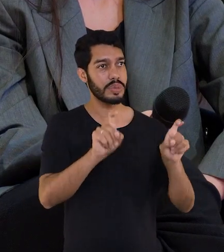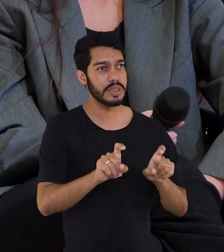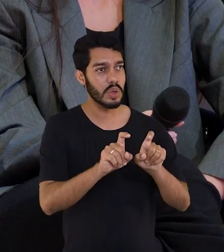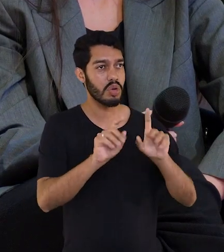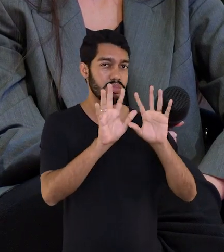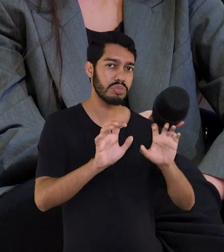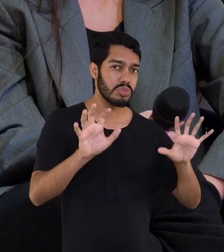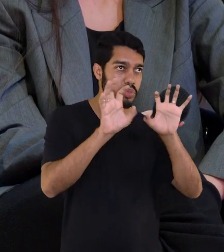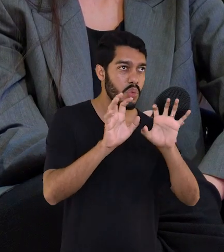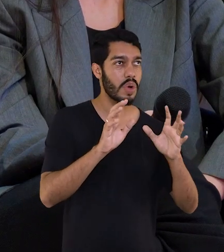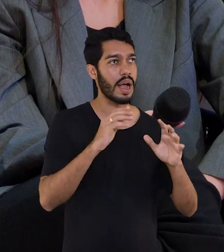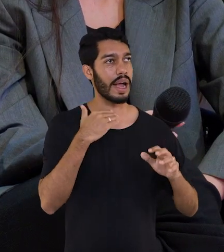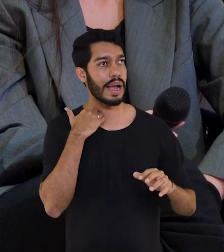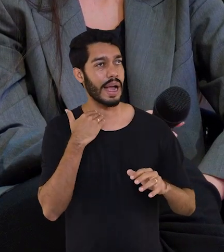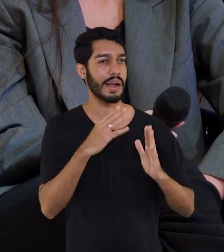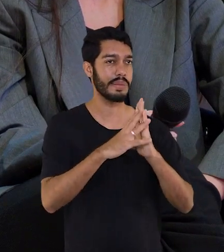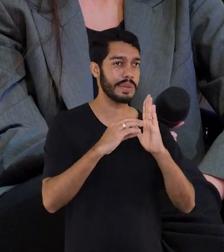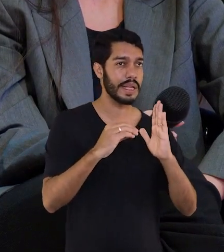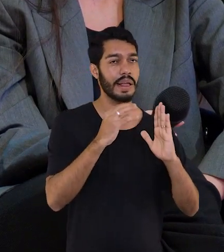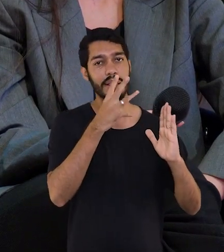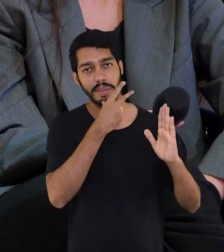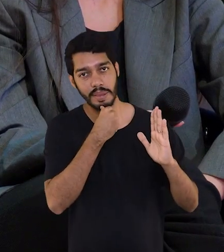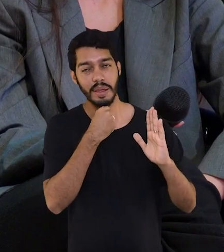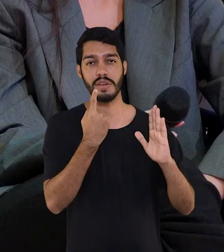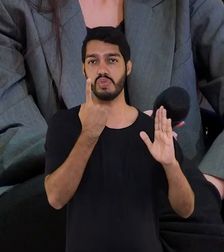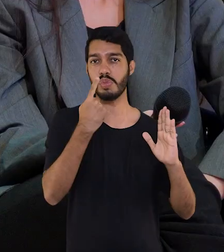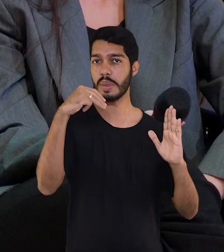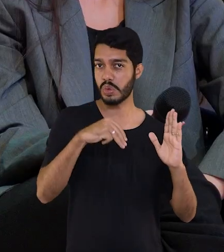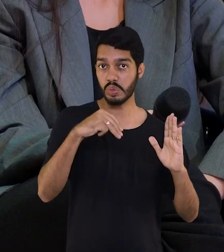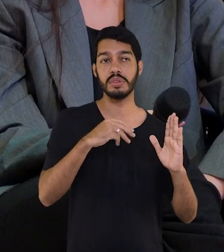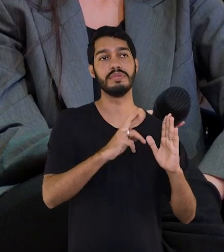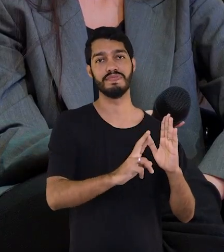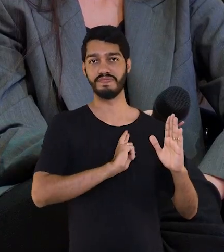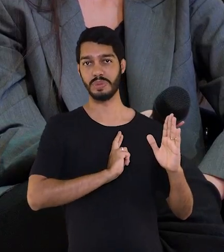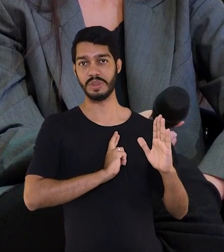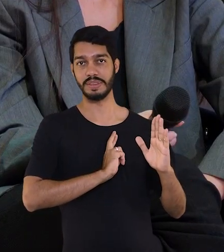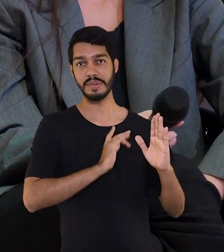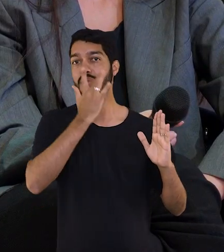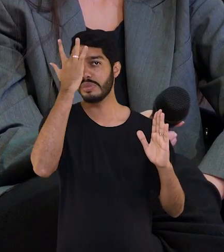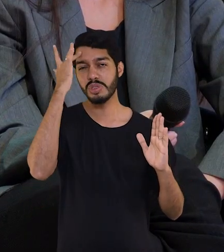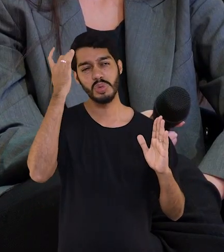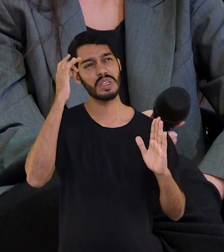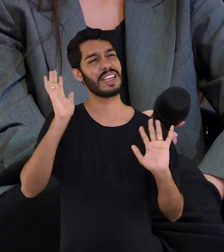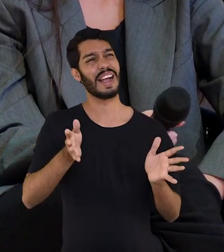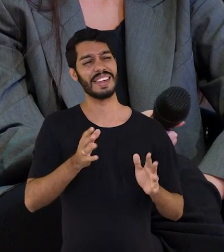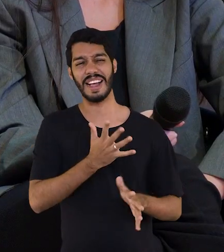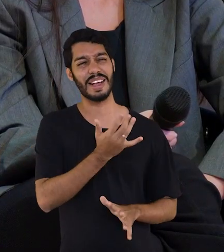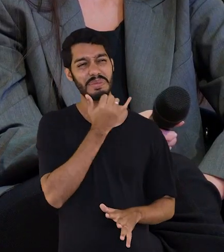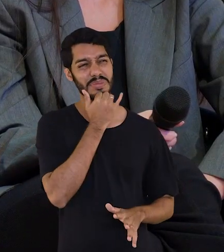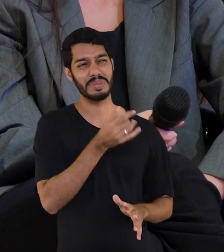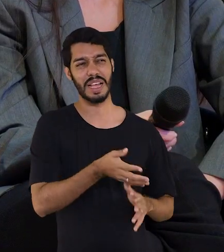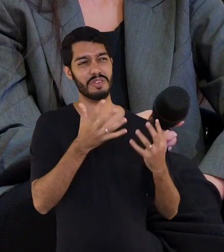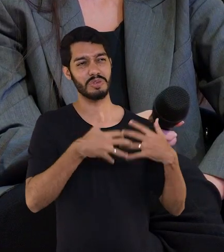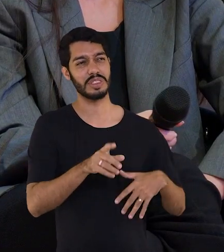modelo, computação na nuvem é caro, está faltando energia no mundo, esse modelo demora, e ele ia levar 1 minuto para te dar a resposta. Nesse 1 minuto a pessoa já